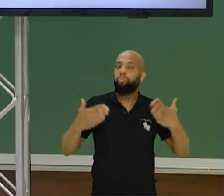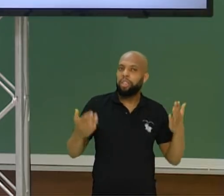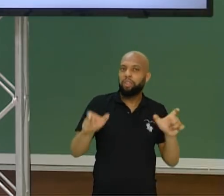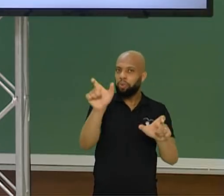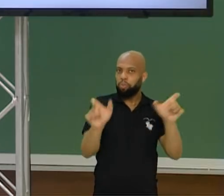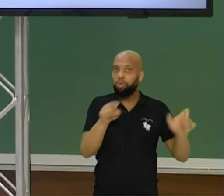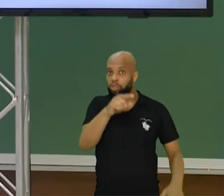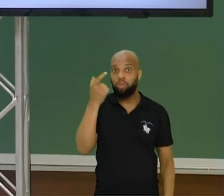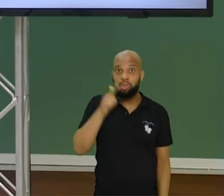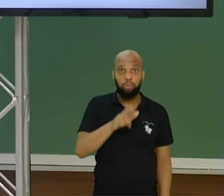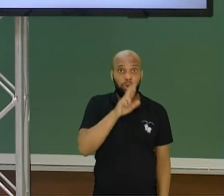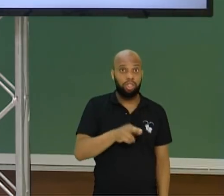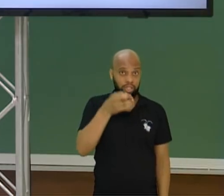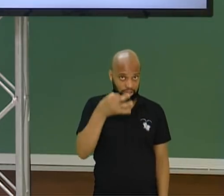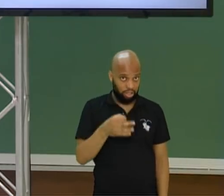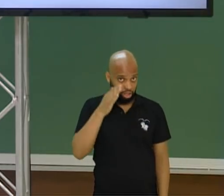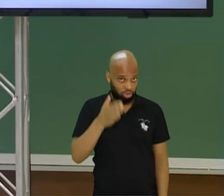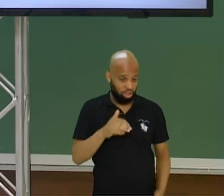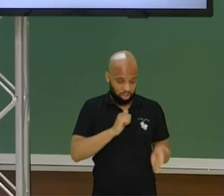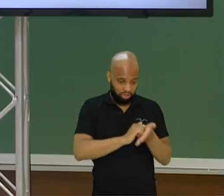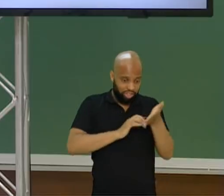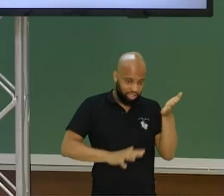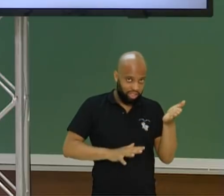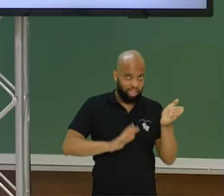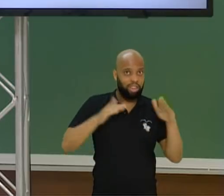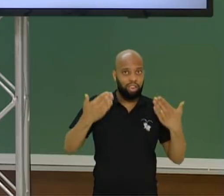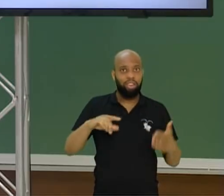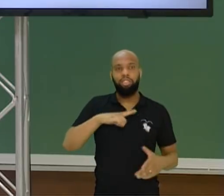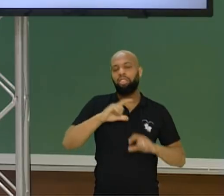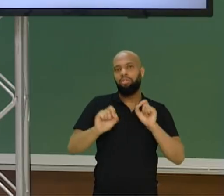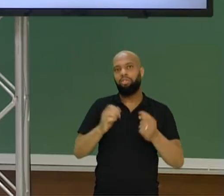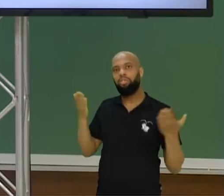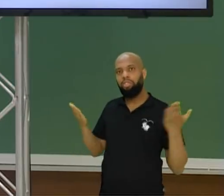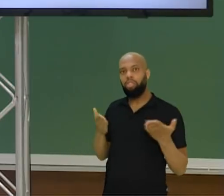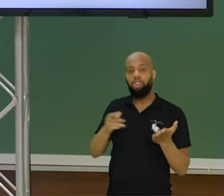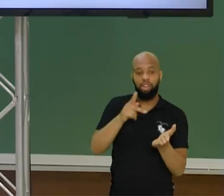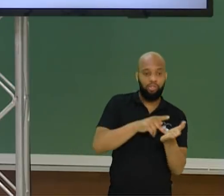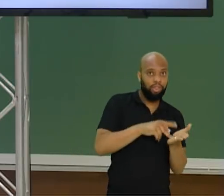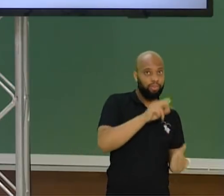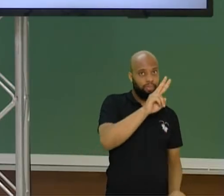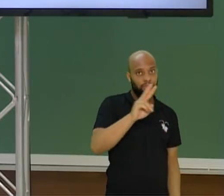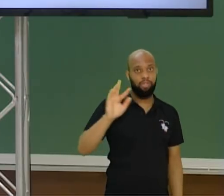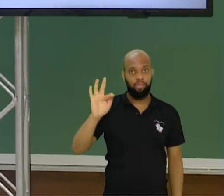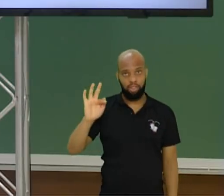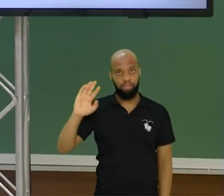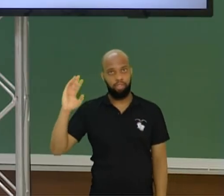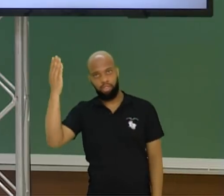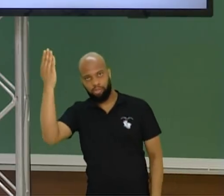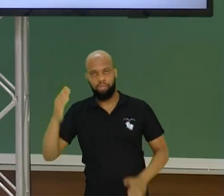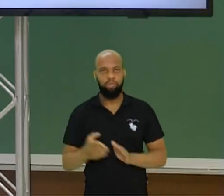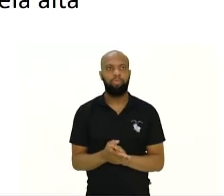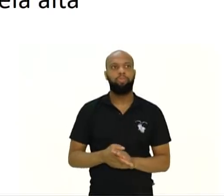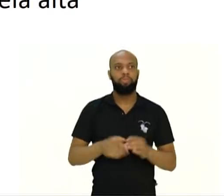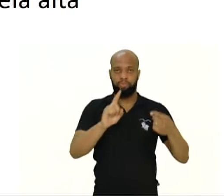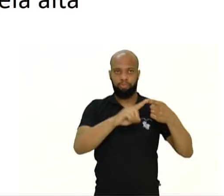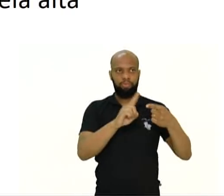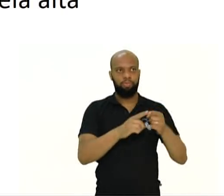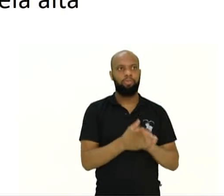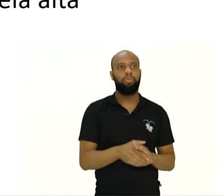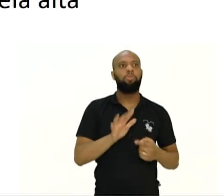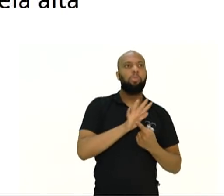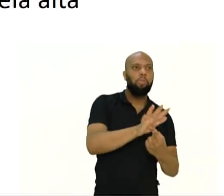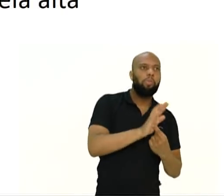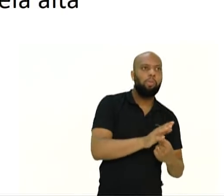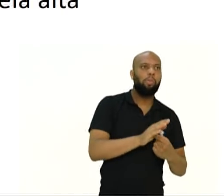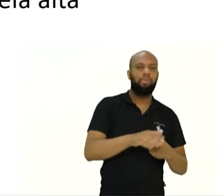Então, pessoal, conseguiram responder a atividade, né? Essa atividade era de verdadeiro ou falso. Então, a primeira,